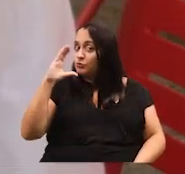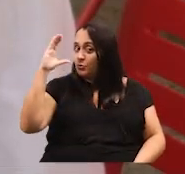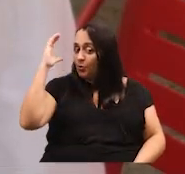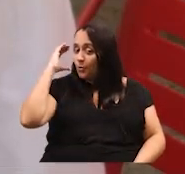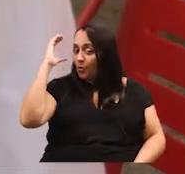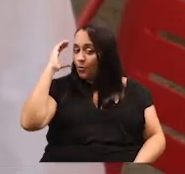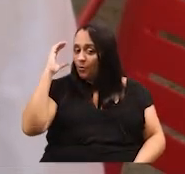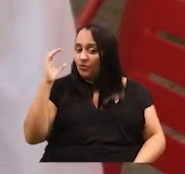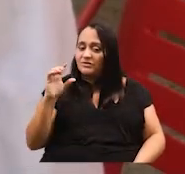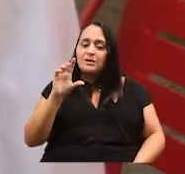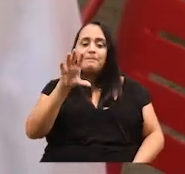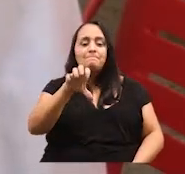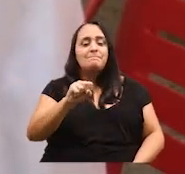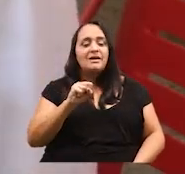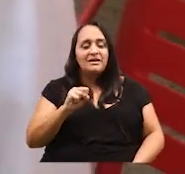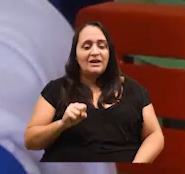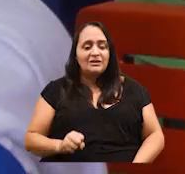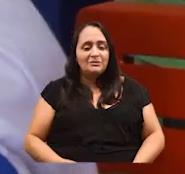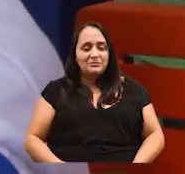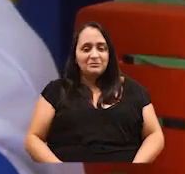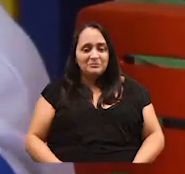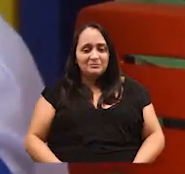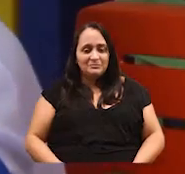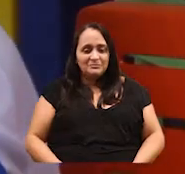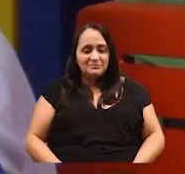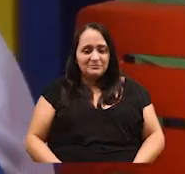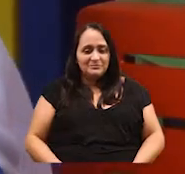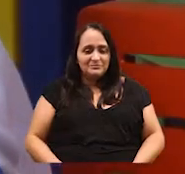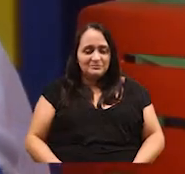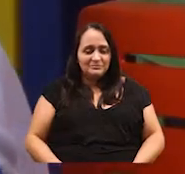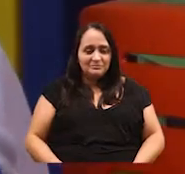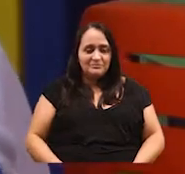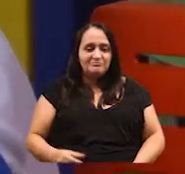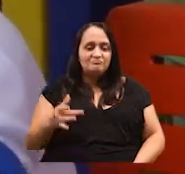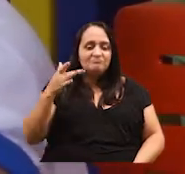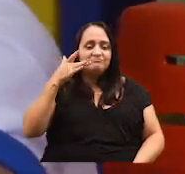delícia aqui, cada um. Pegue a sua.